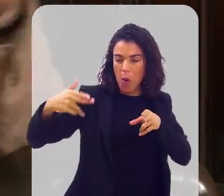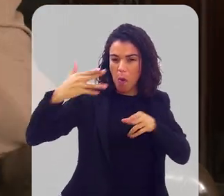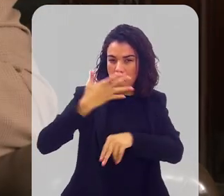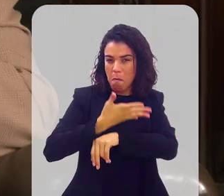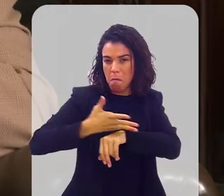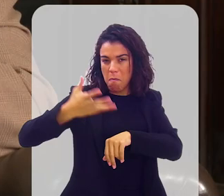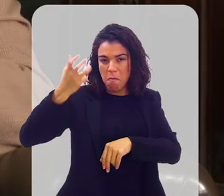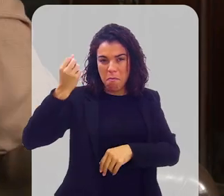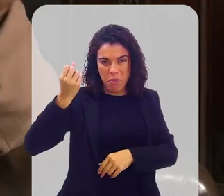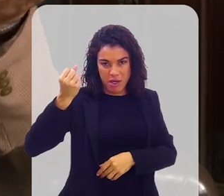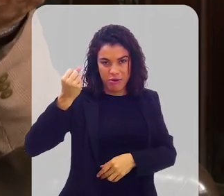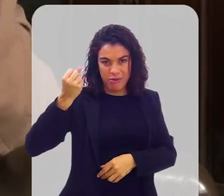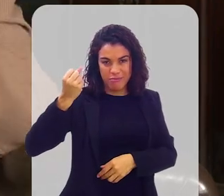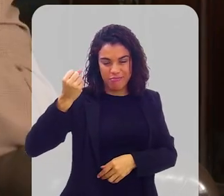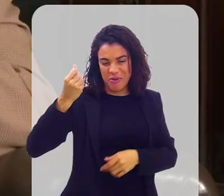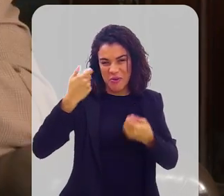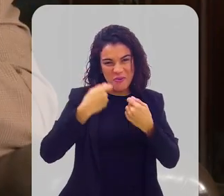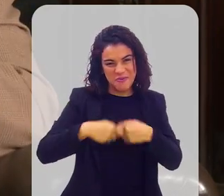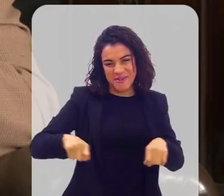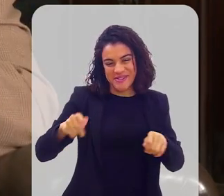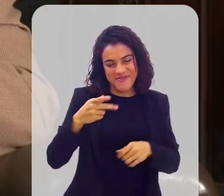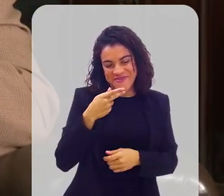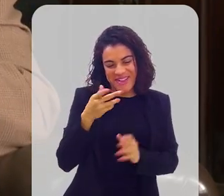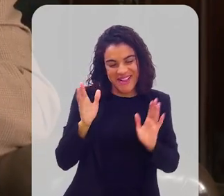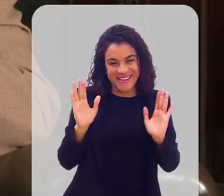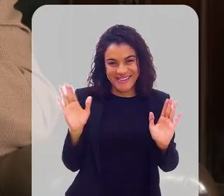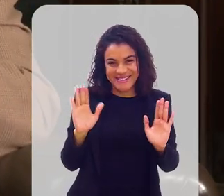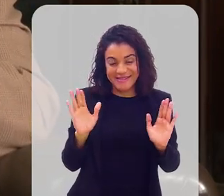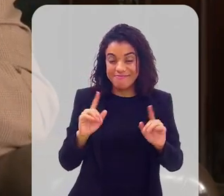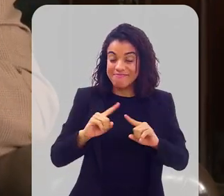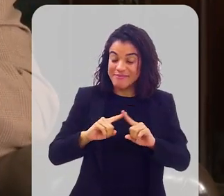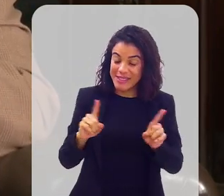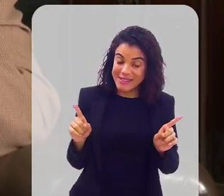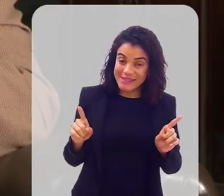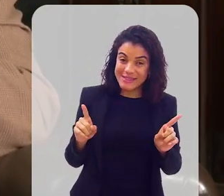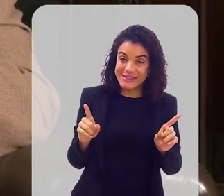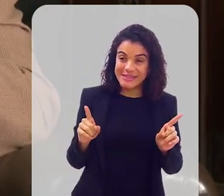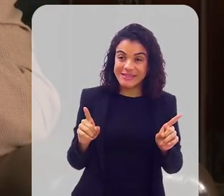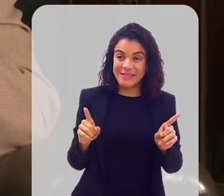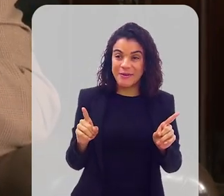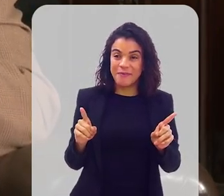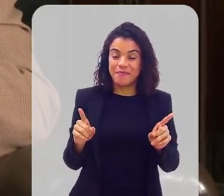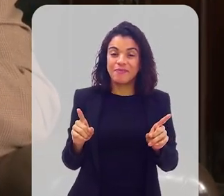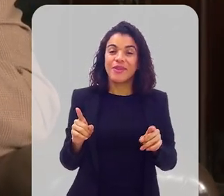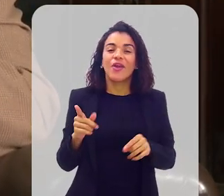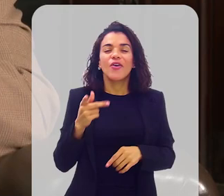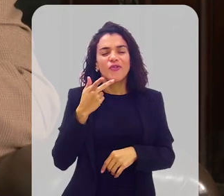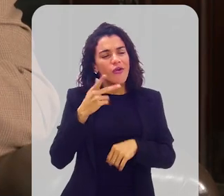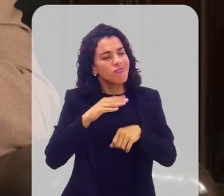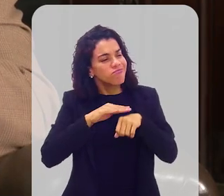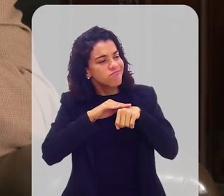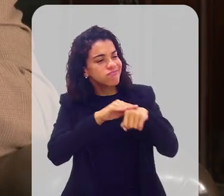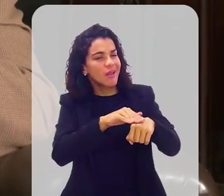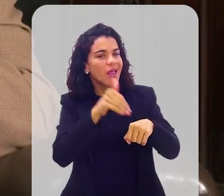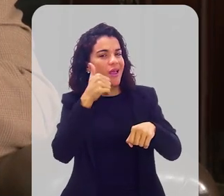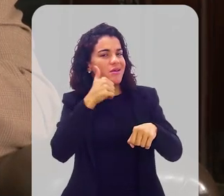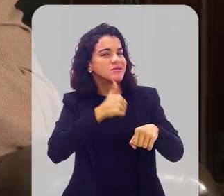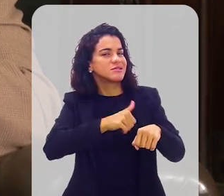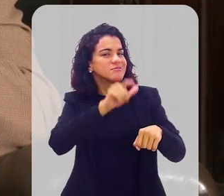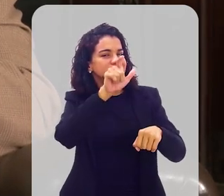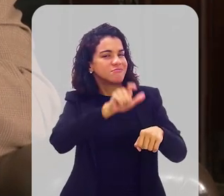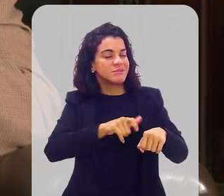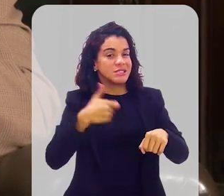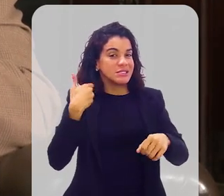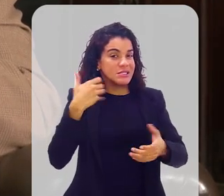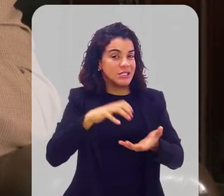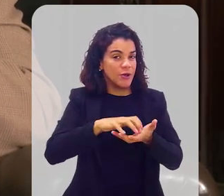a um branco. Não preciso nem dizer. Mas enfim, eu quero dizer para essa senhora